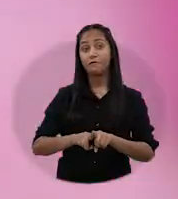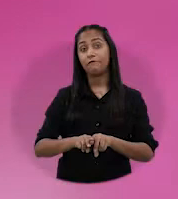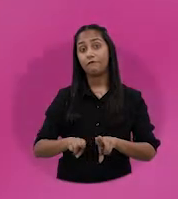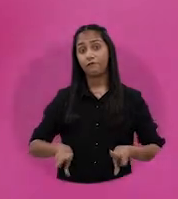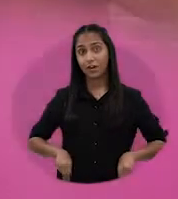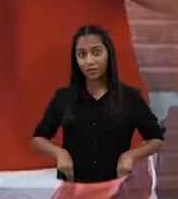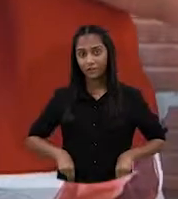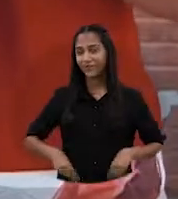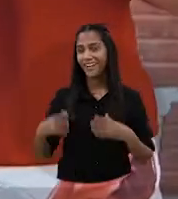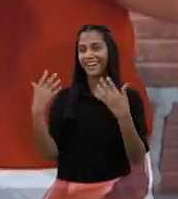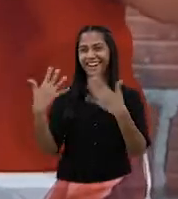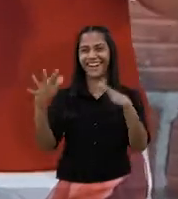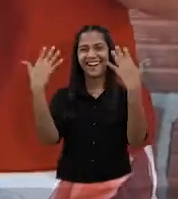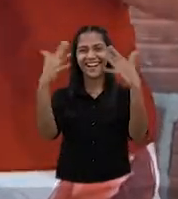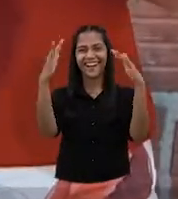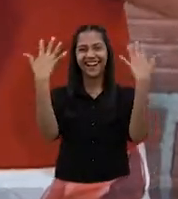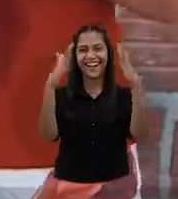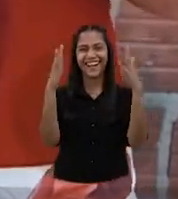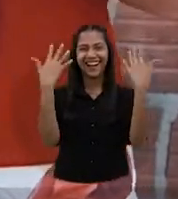fraldas.